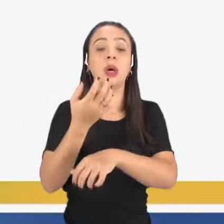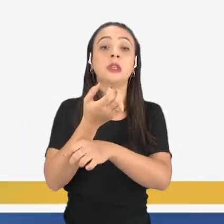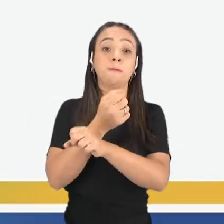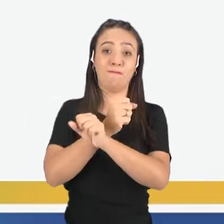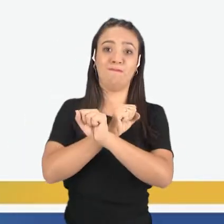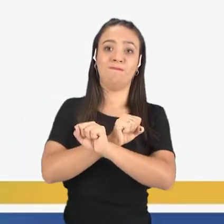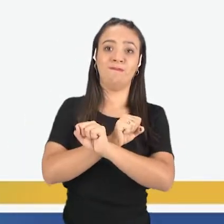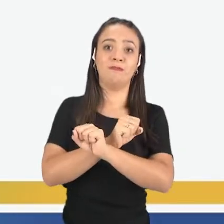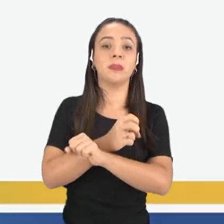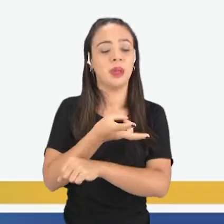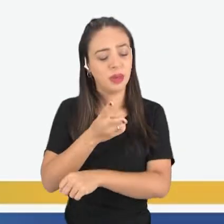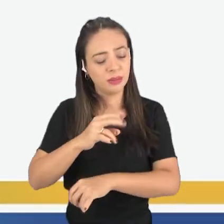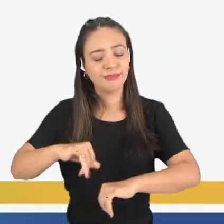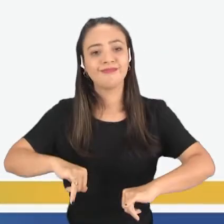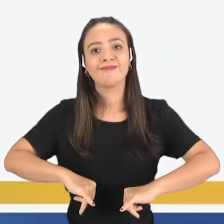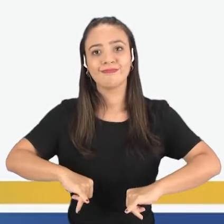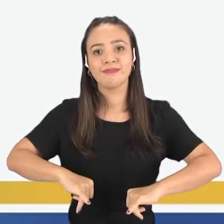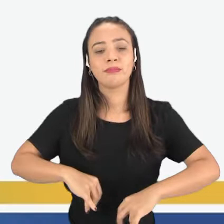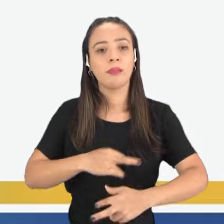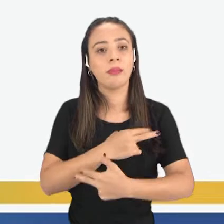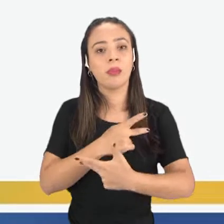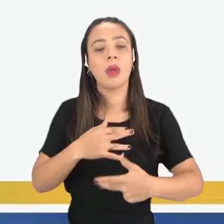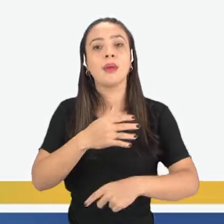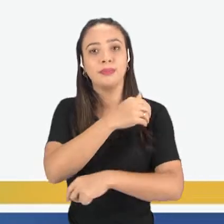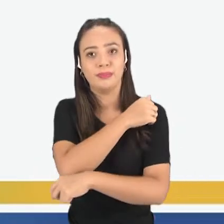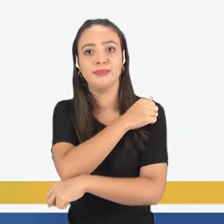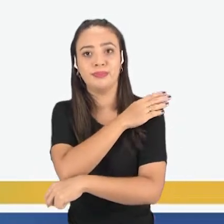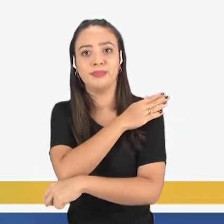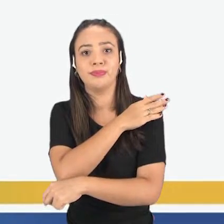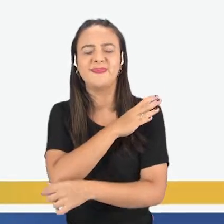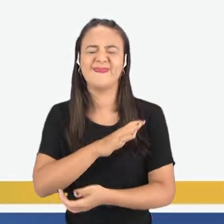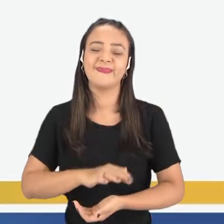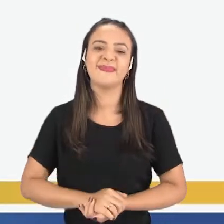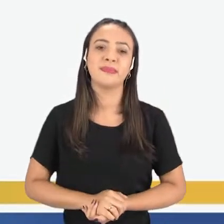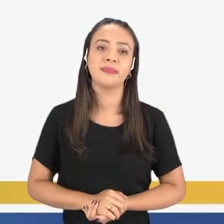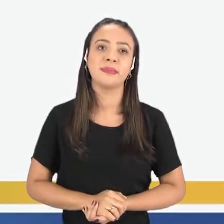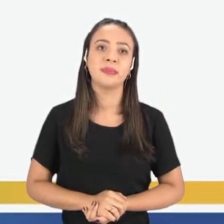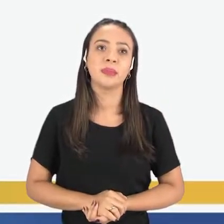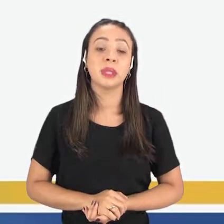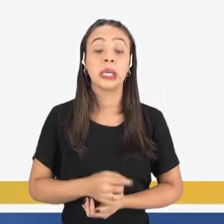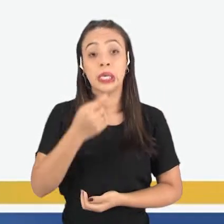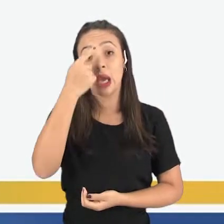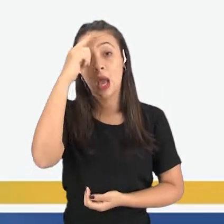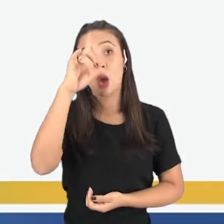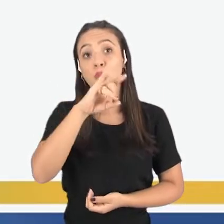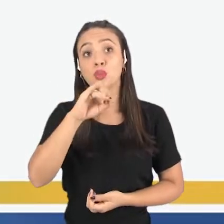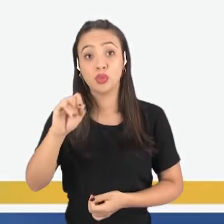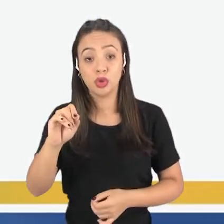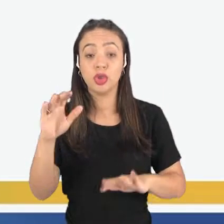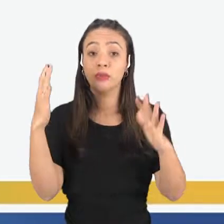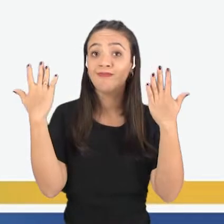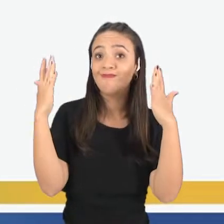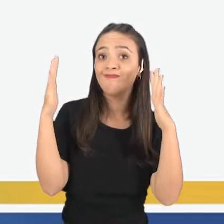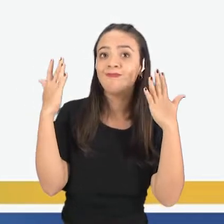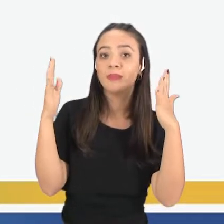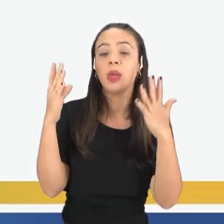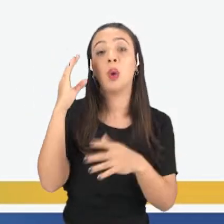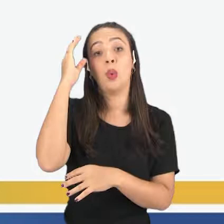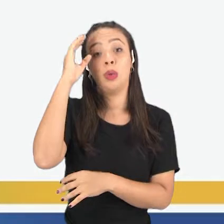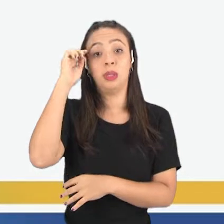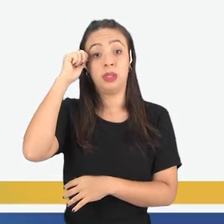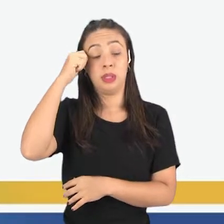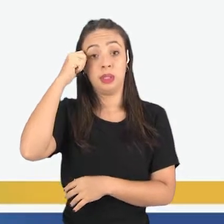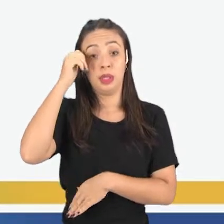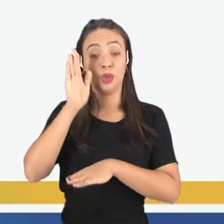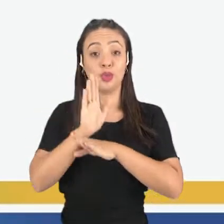ainda sofrem diversos níveis de preconceito. A criação de um dia comemorativo da consciência negra é uma forma de